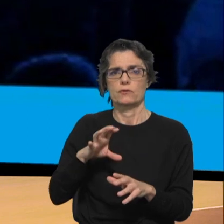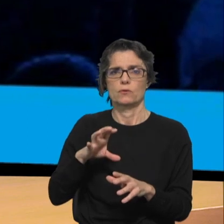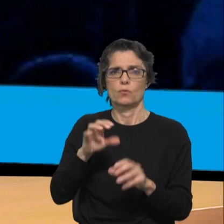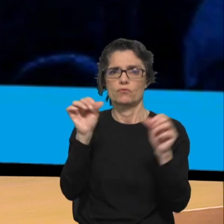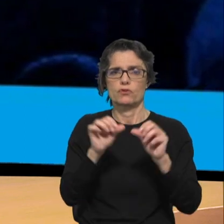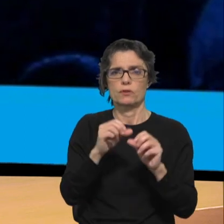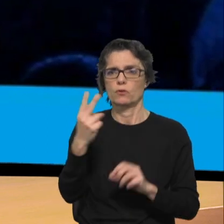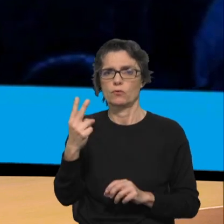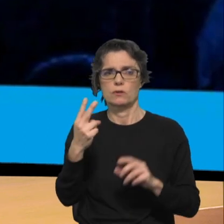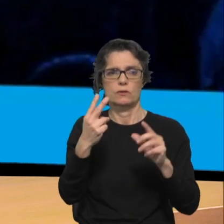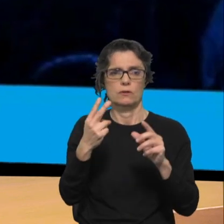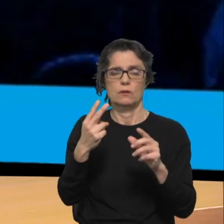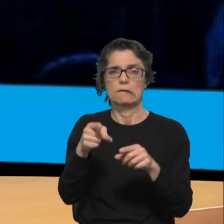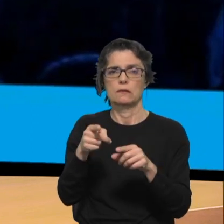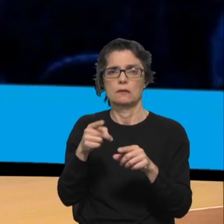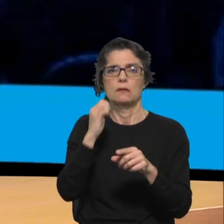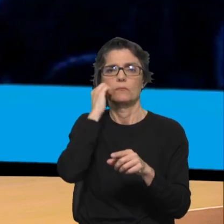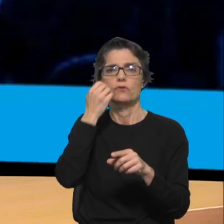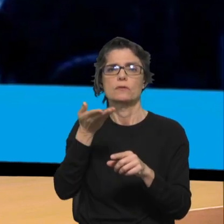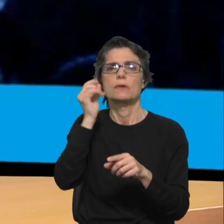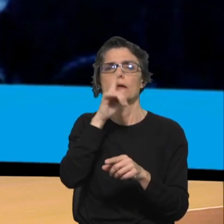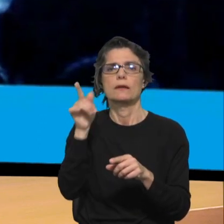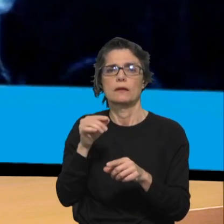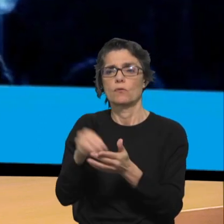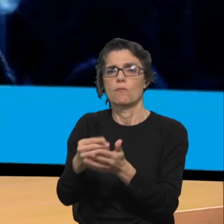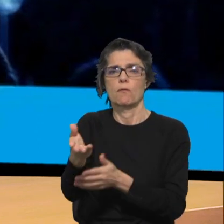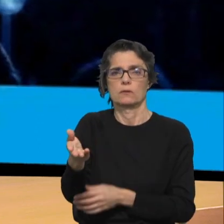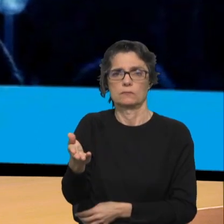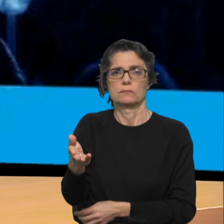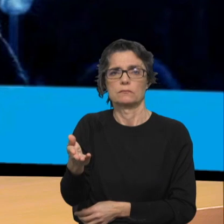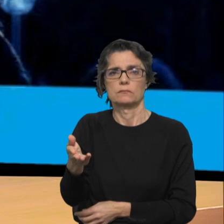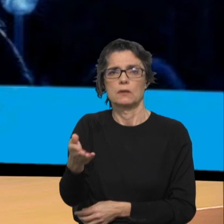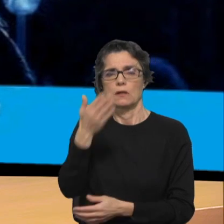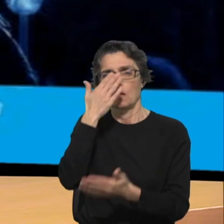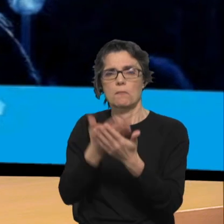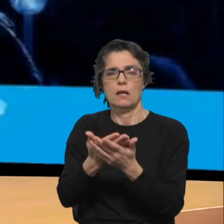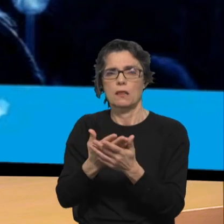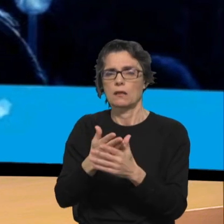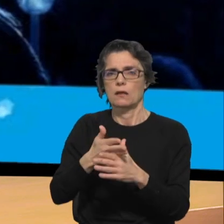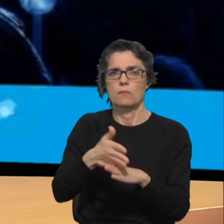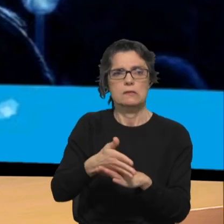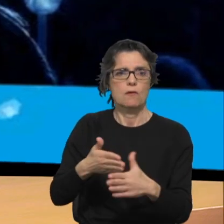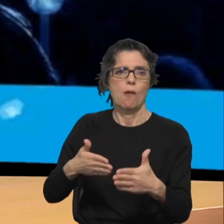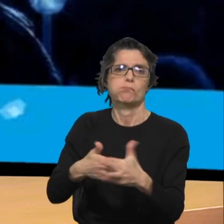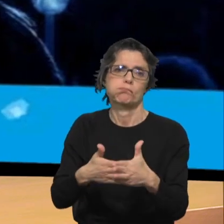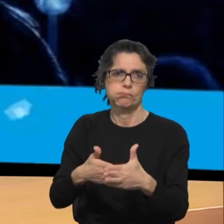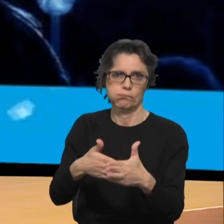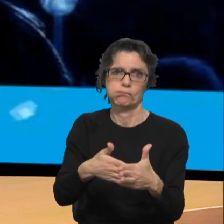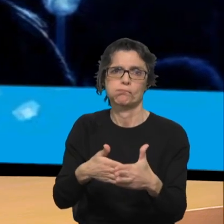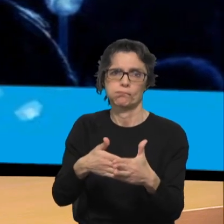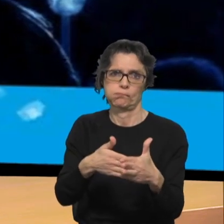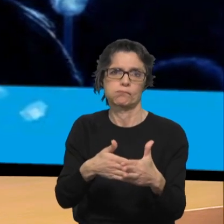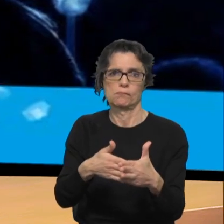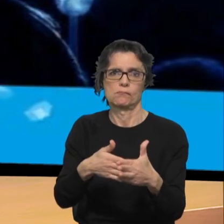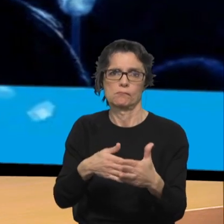mais desfavorecidos, são aqueles que claramente são prejudicados numa dificuldade cada vez maior de acesso ao Serviço Nacional de Saúde, por motivos